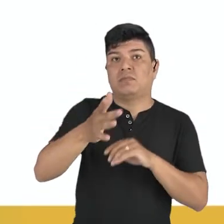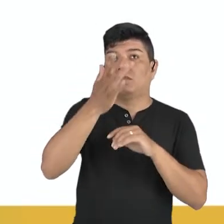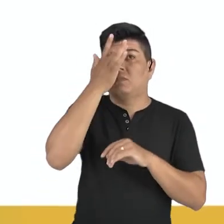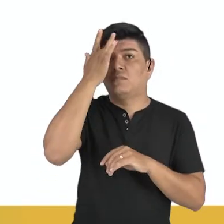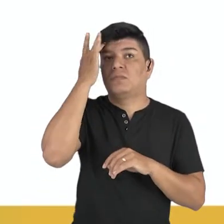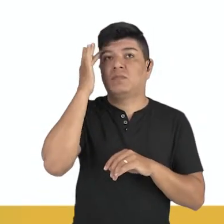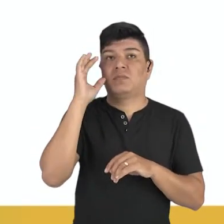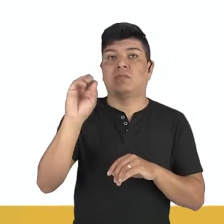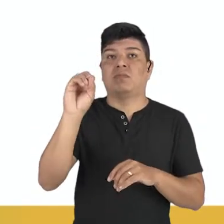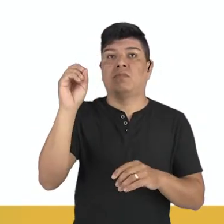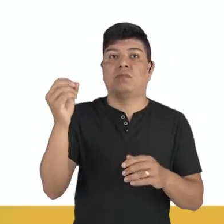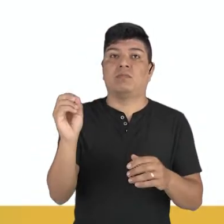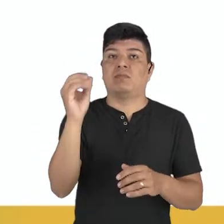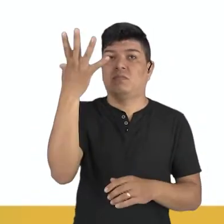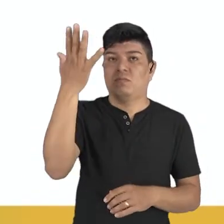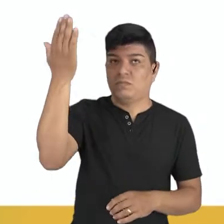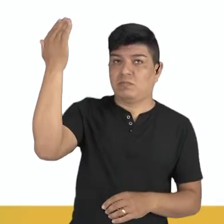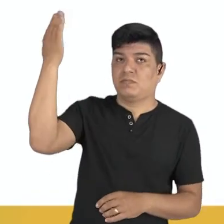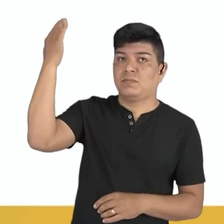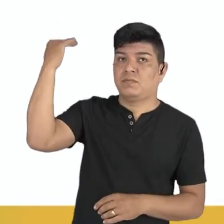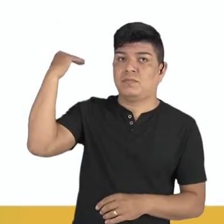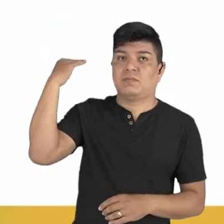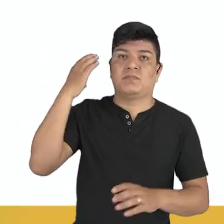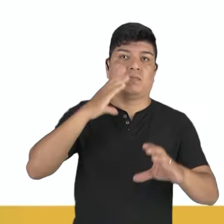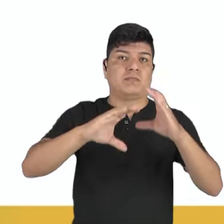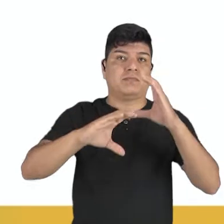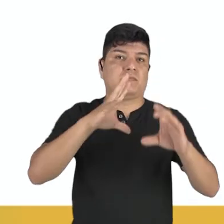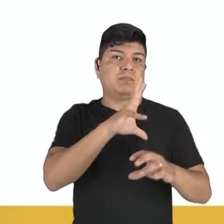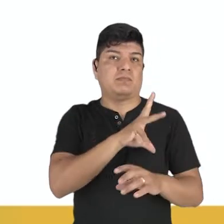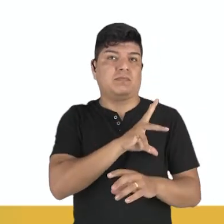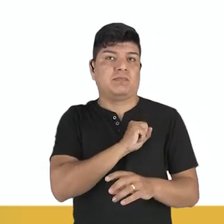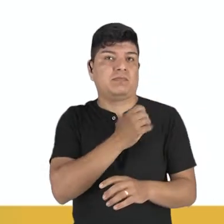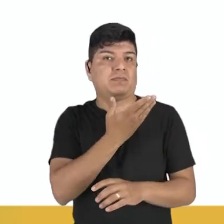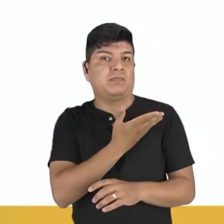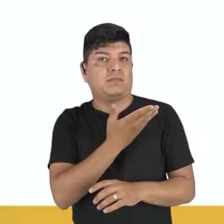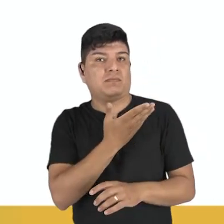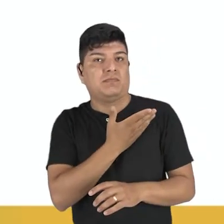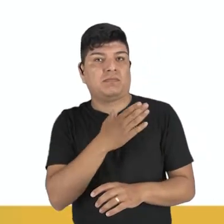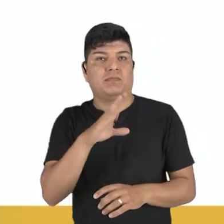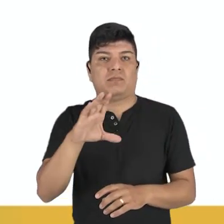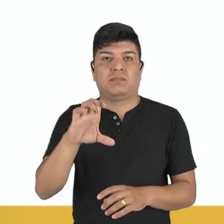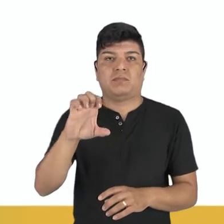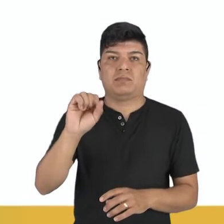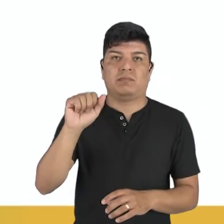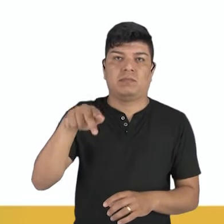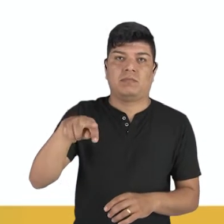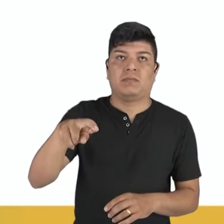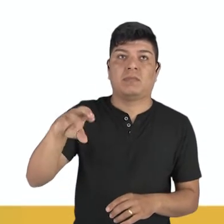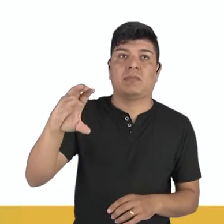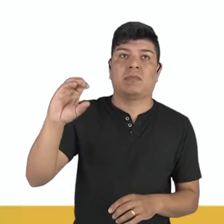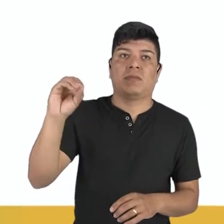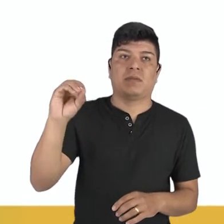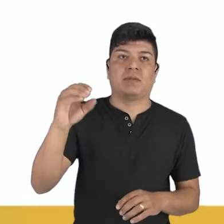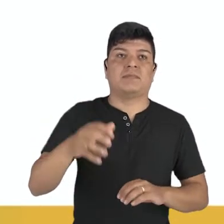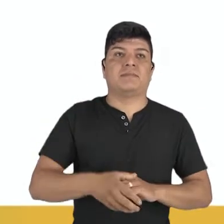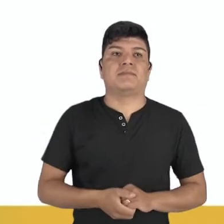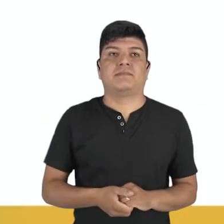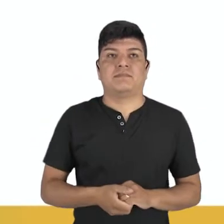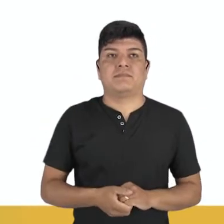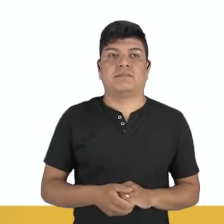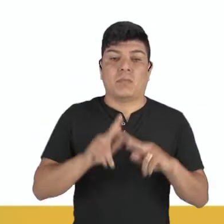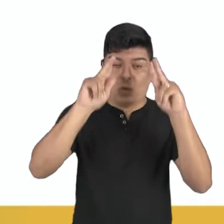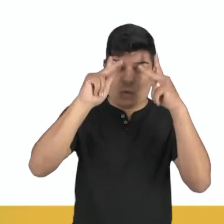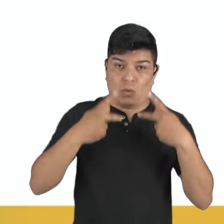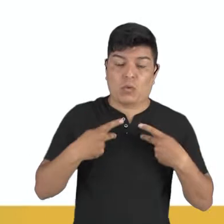de pessoa ou fatos da época e nós vamos 10 cantigas de amor de amigo e de escarro e no